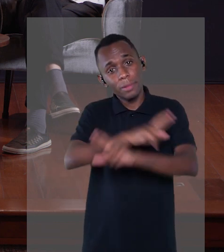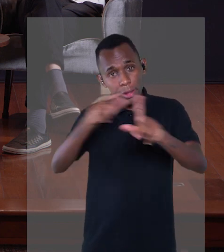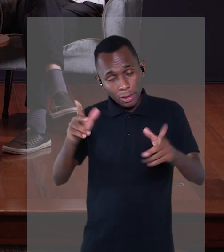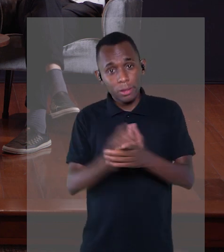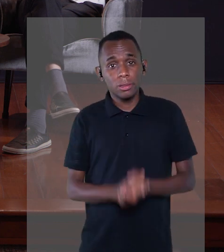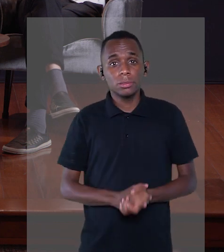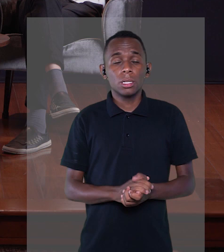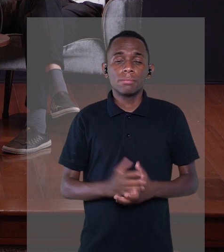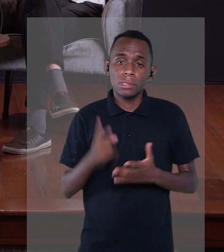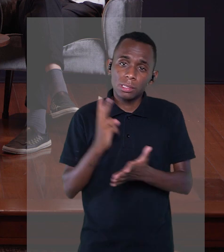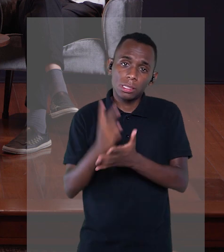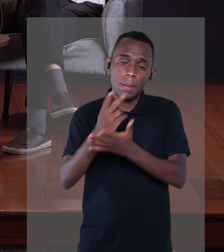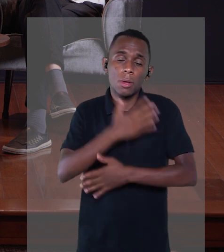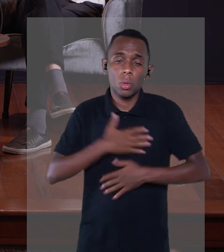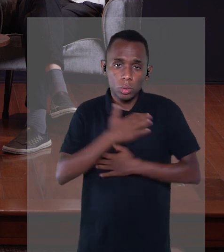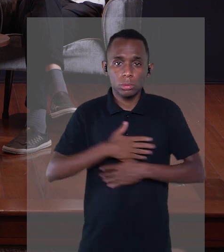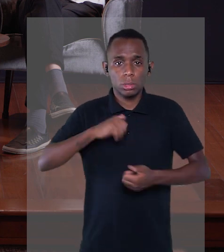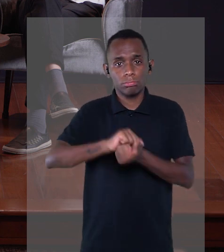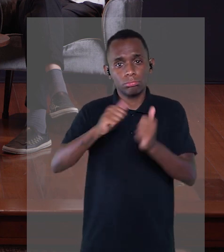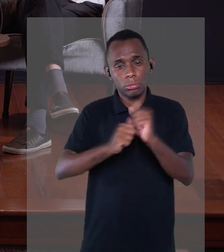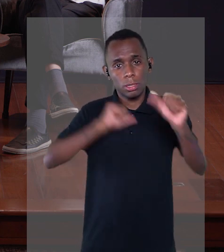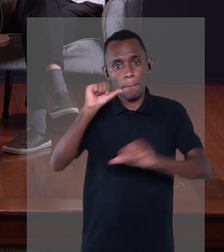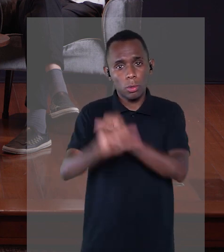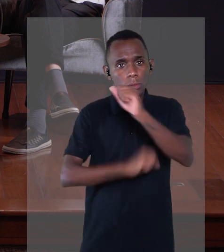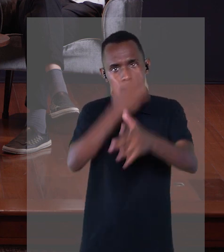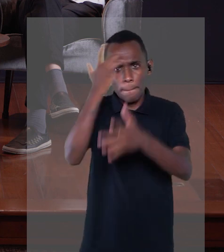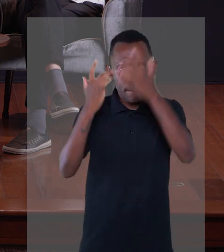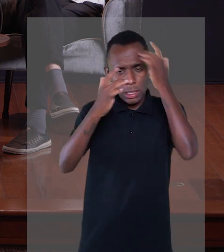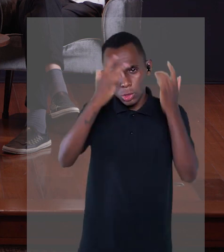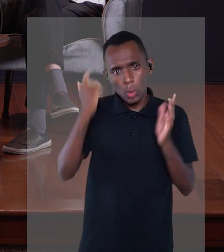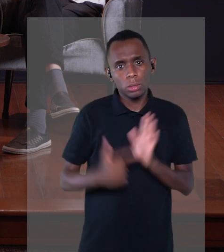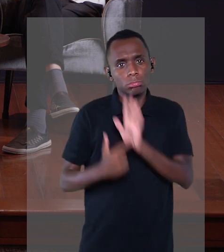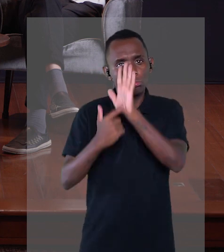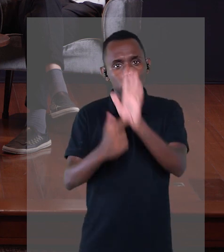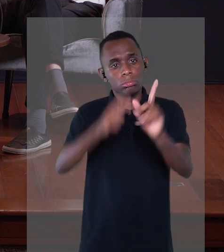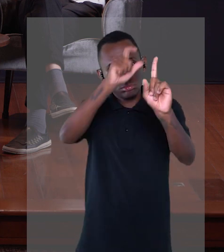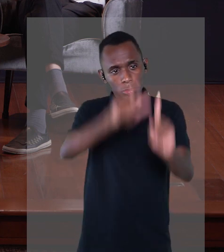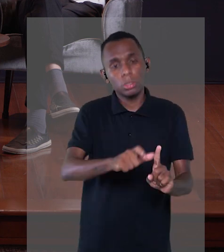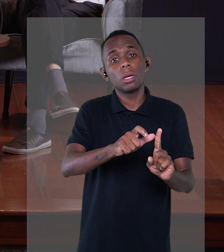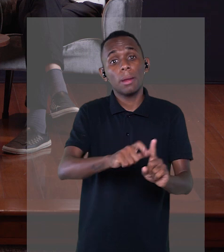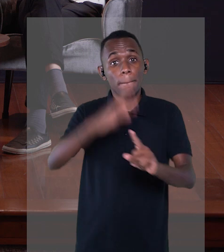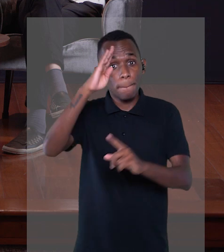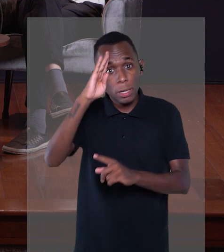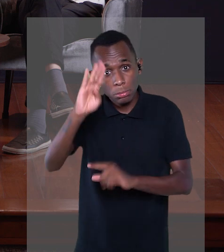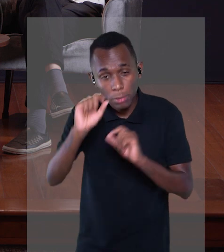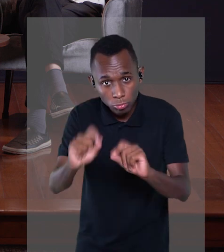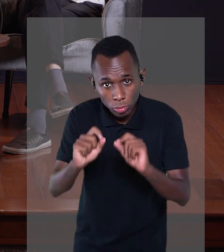sempre gostei de transformar pessoas históricas, figuras históricas em personagens,